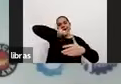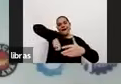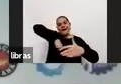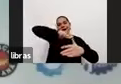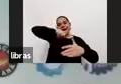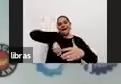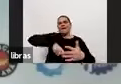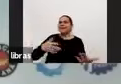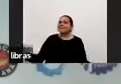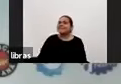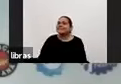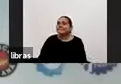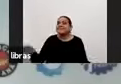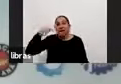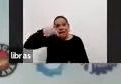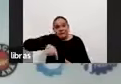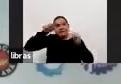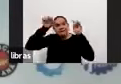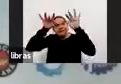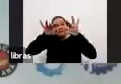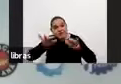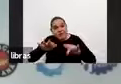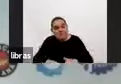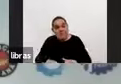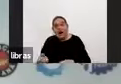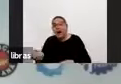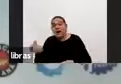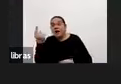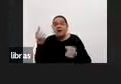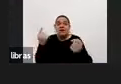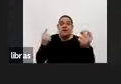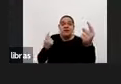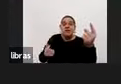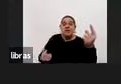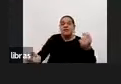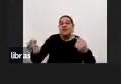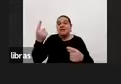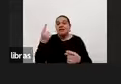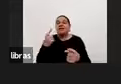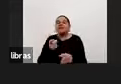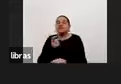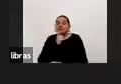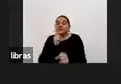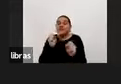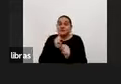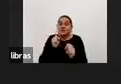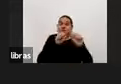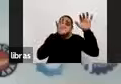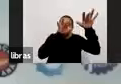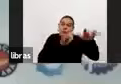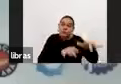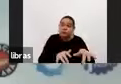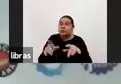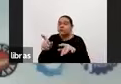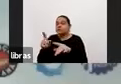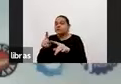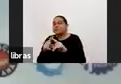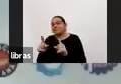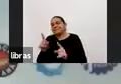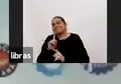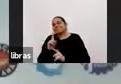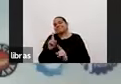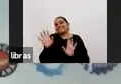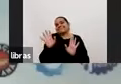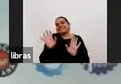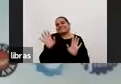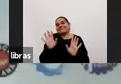Pior que aqui em Curitiba nevou num bairro, mas nevou, caiu chuva gelada no outro. Sim, sim. Mas vamos esquentar nossa temperatura